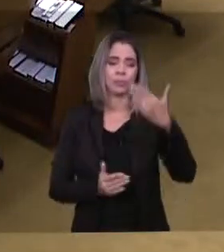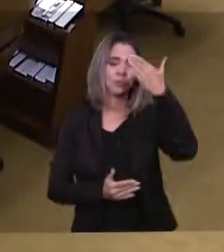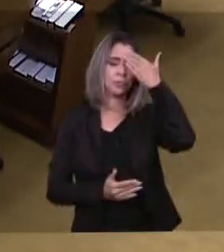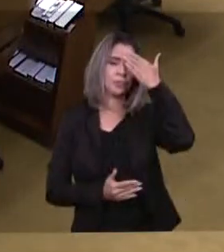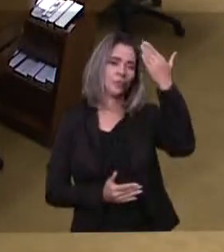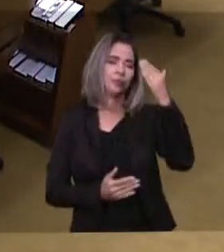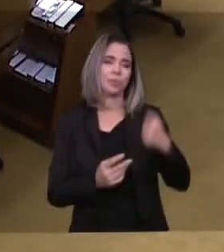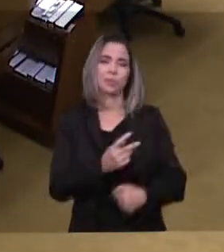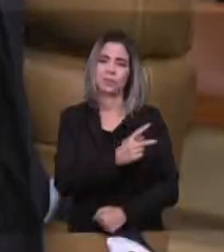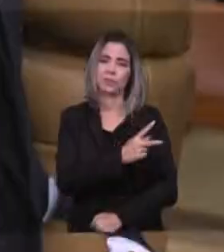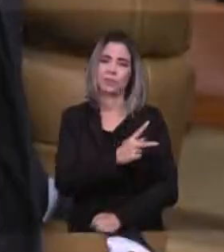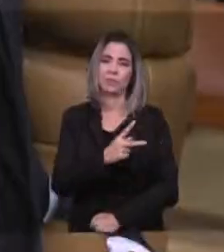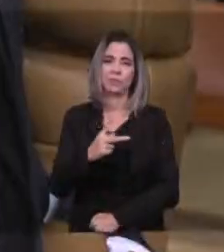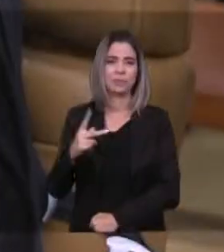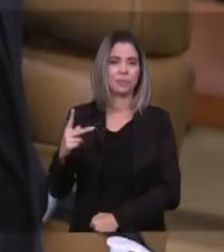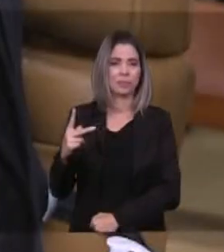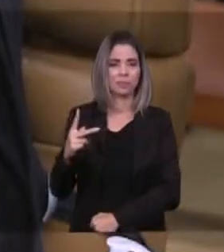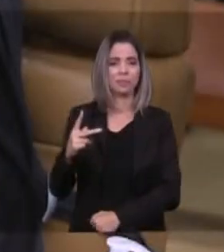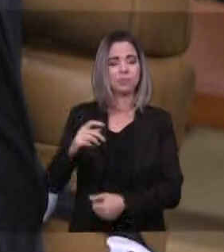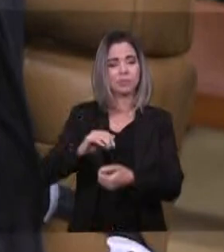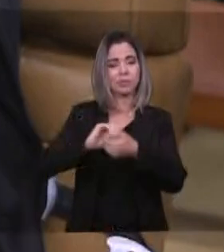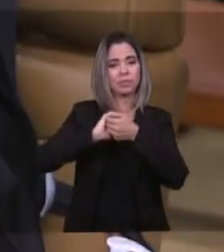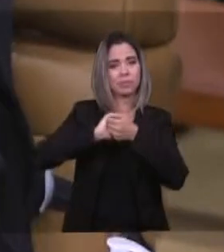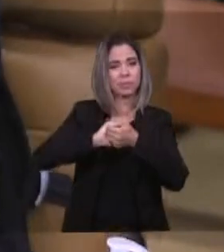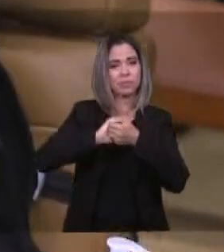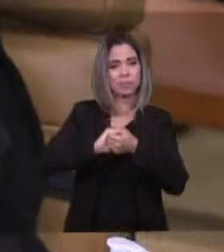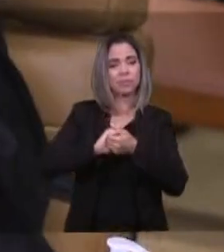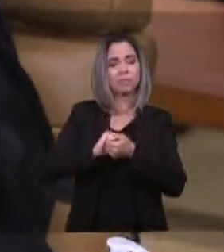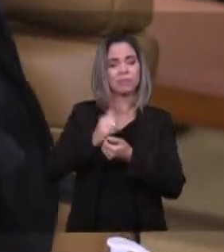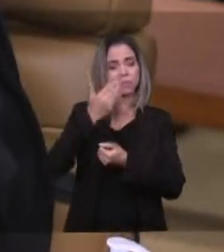Agradeço, senhora presidente. Saúdo vossa